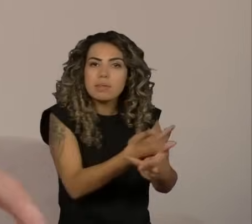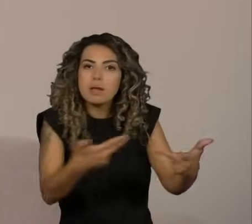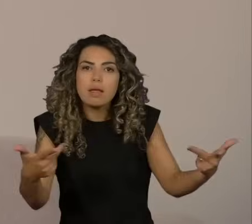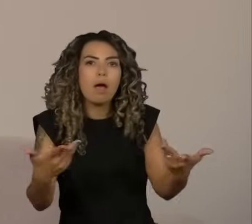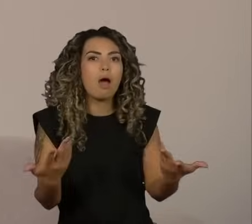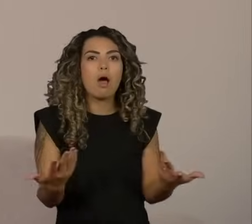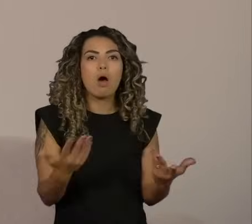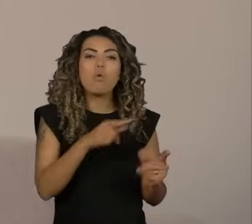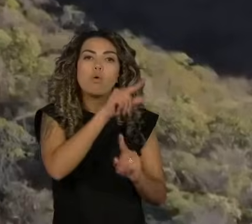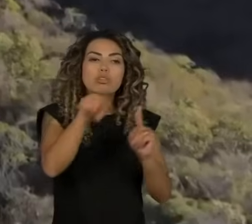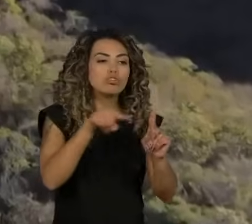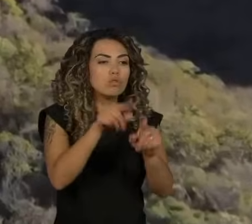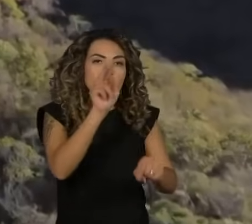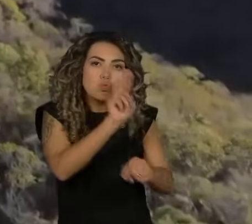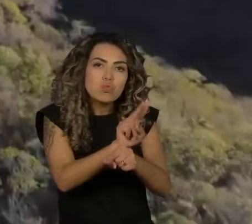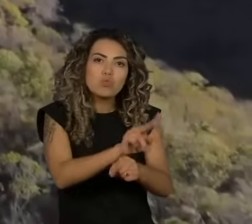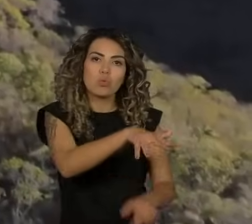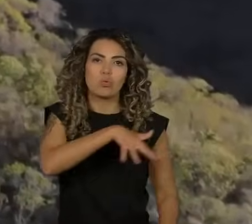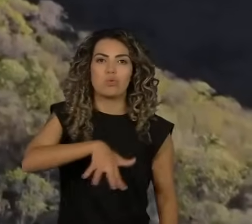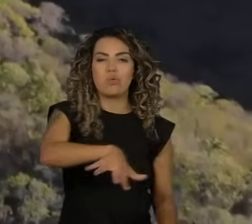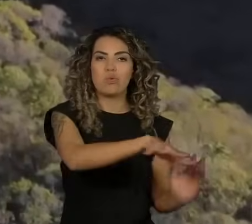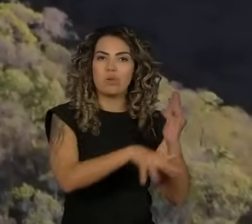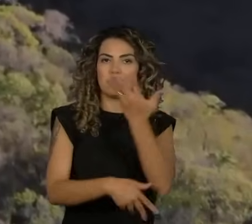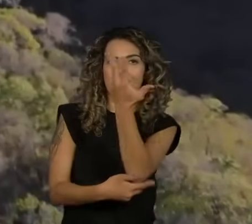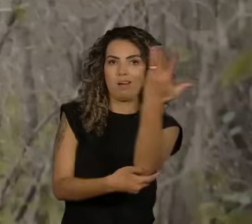para aquele parque nacional.